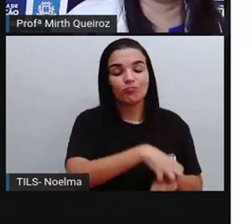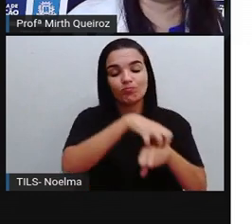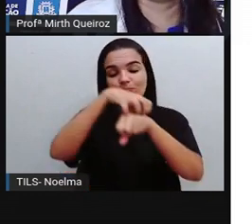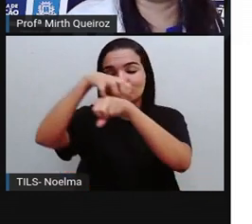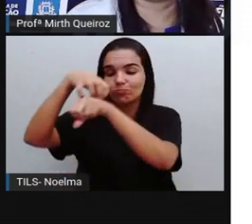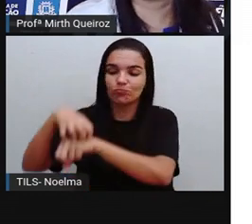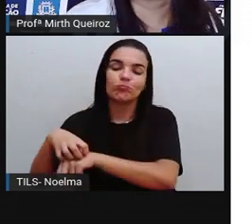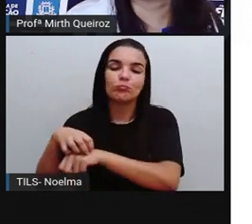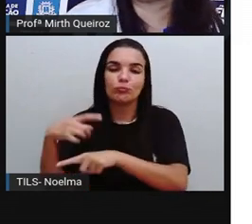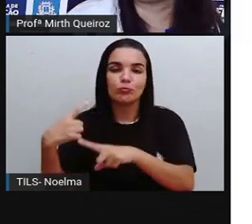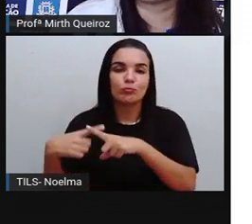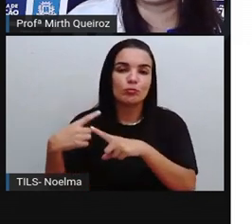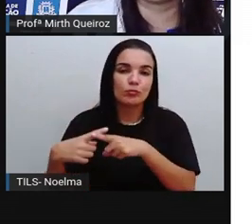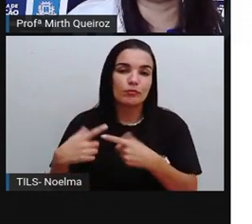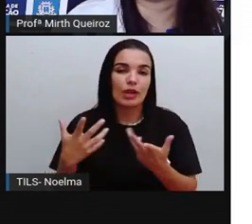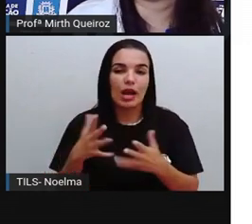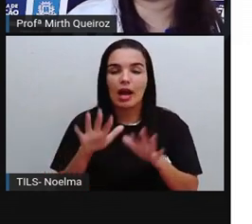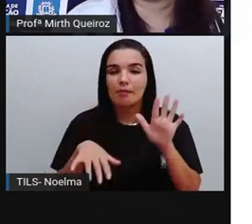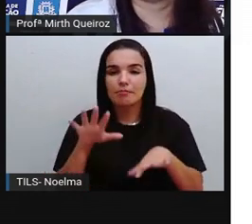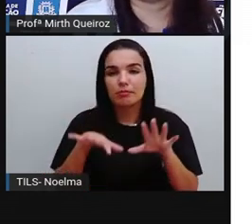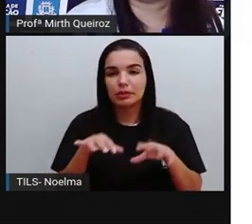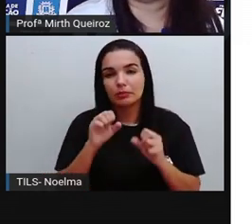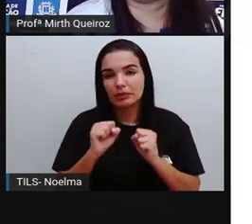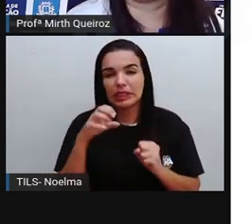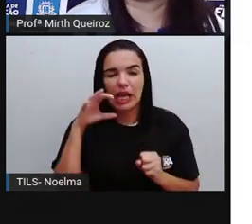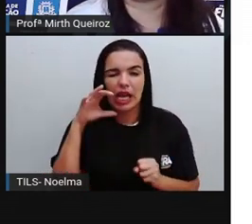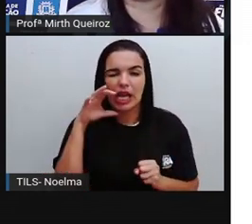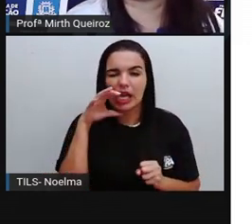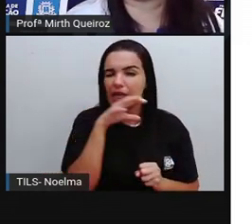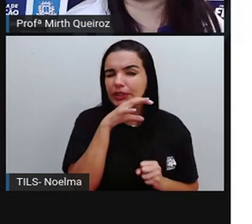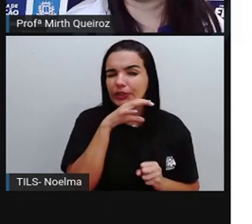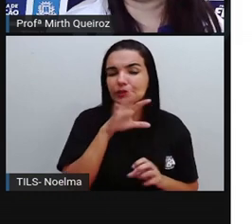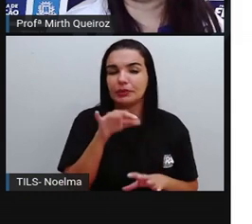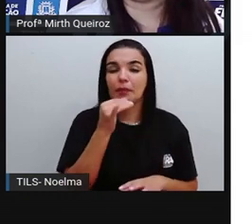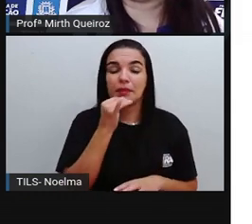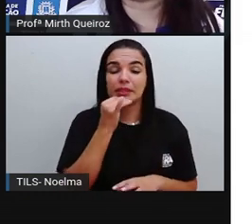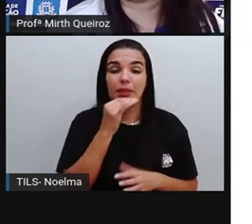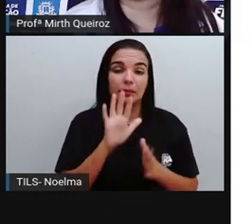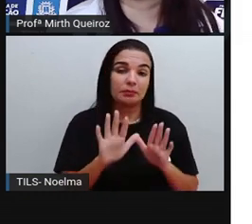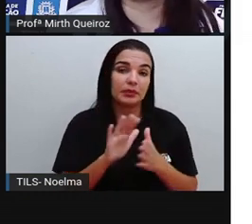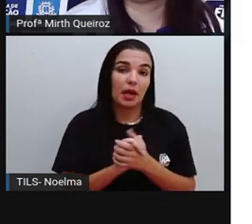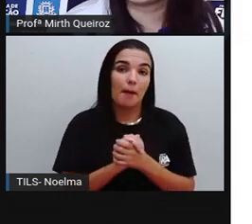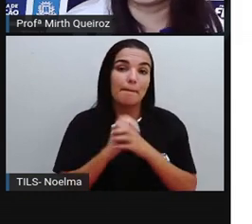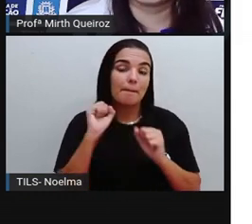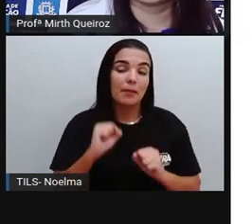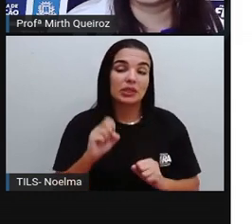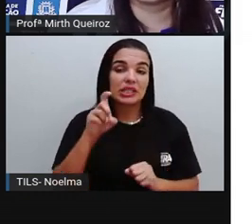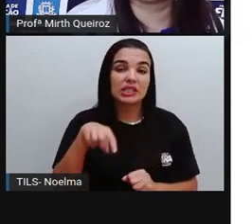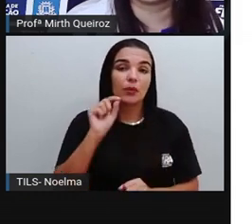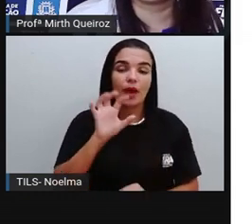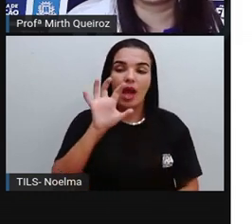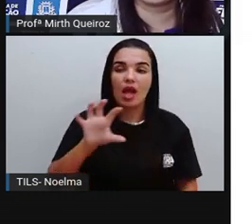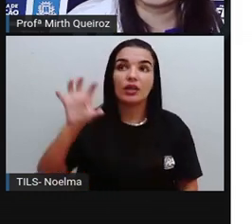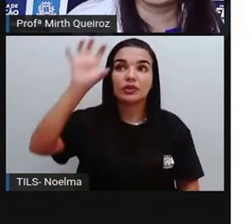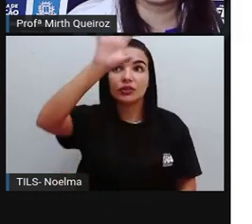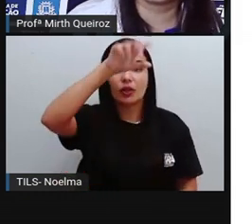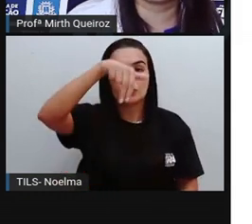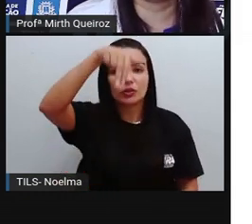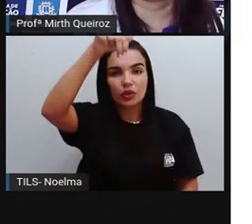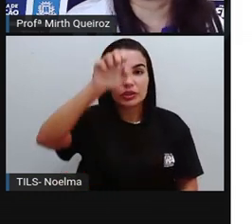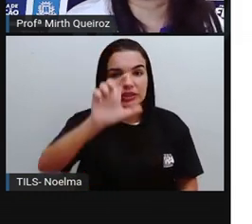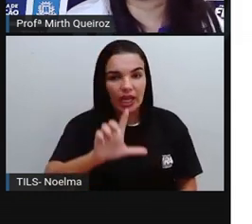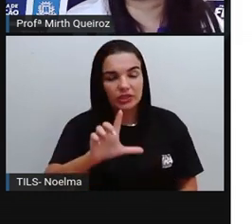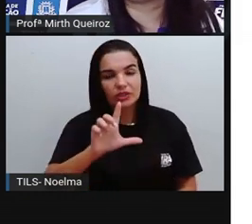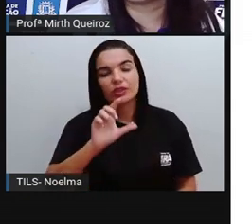local muito quente, né? Por exemplo, da região Nordeste, por exemplo, que é muito quente,